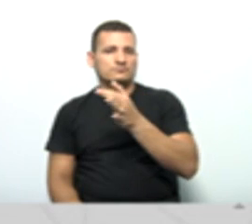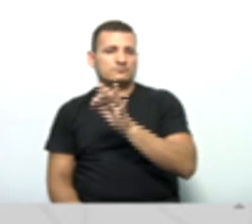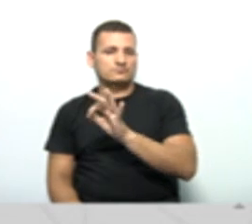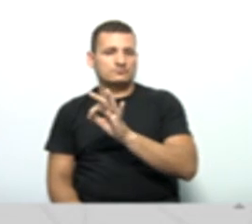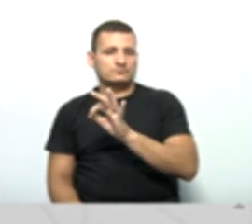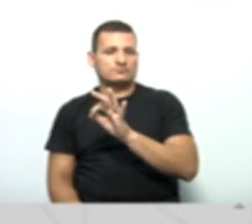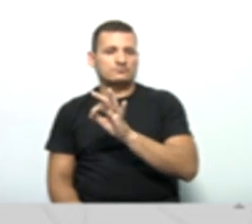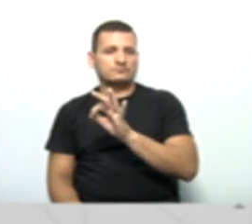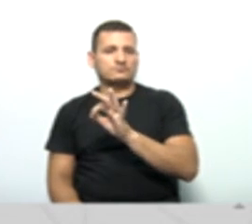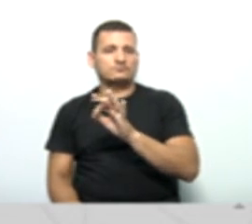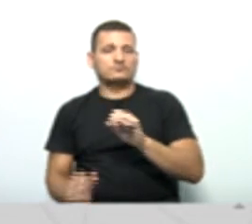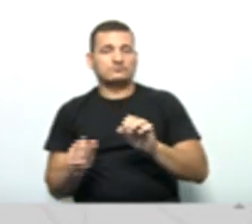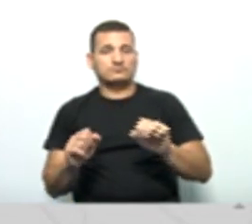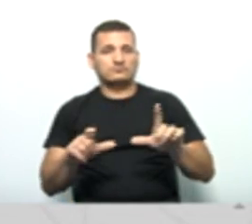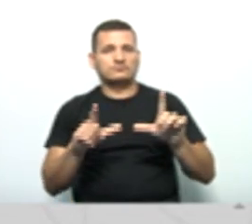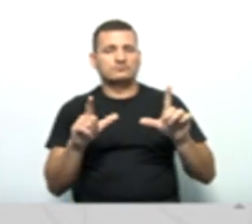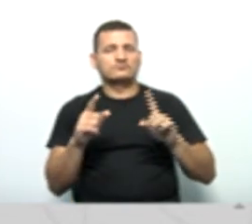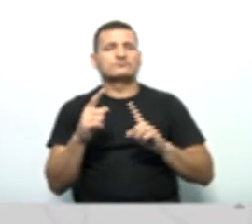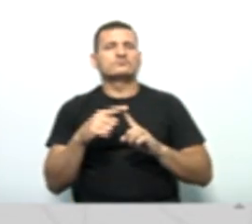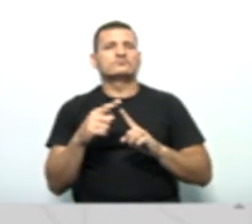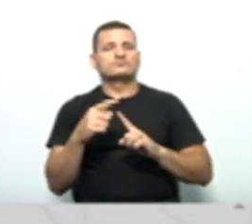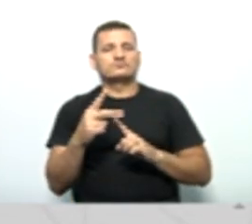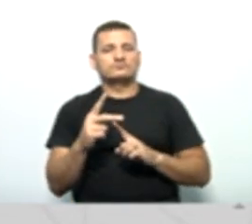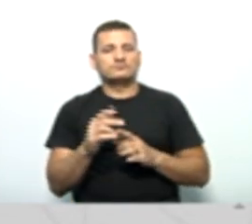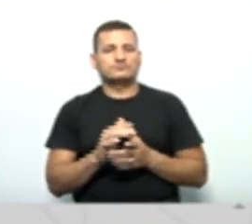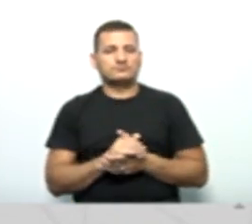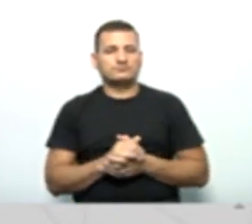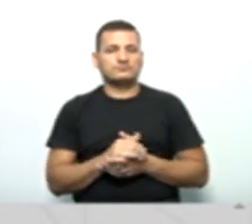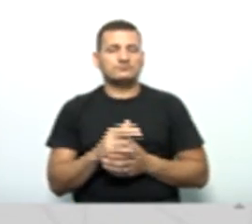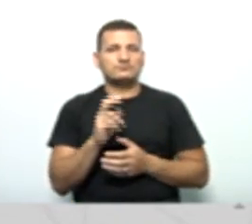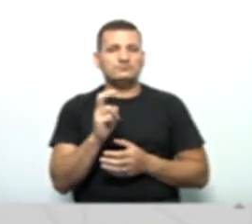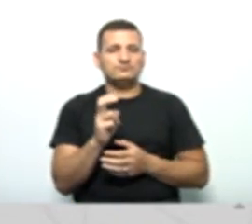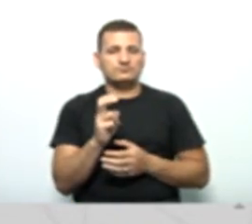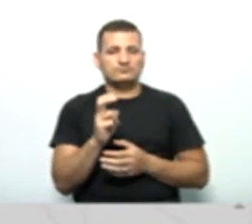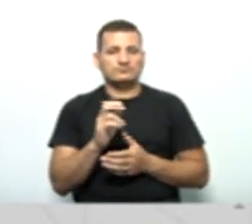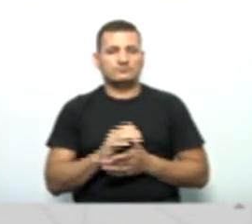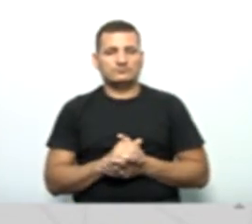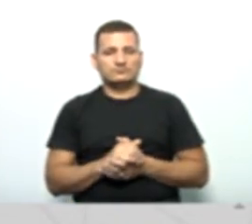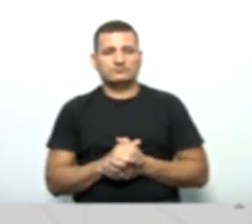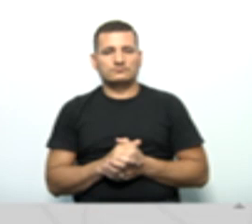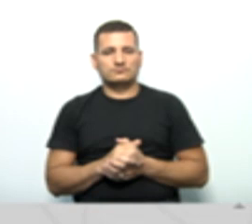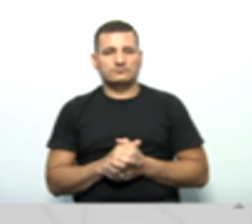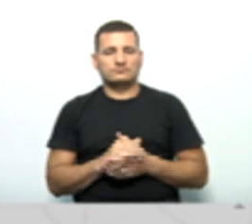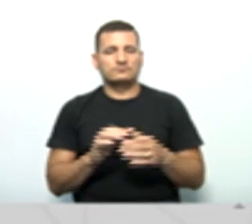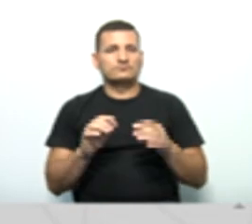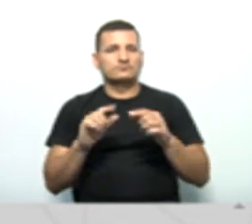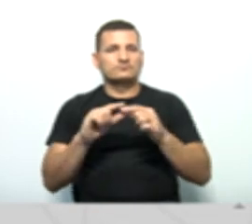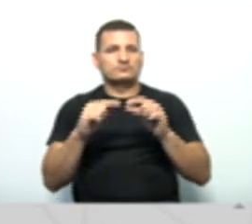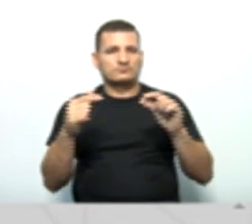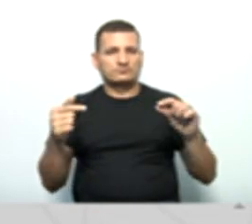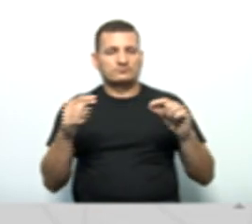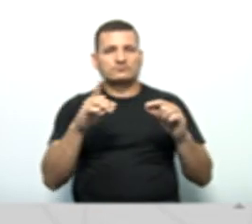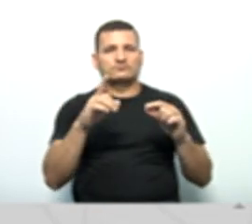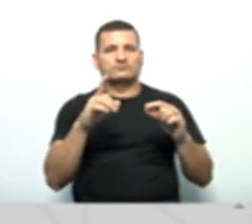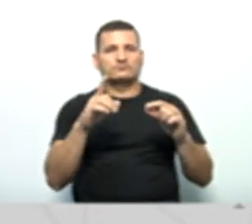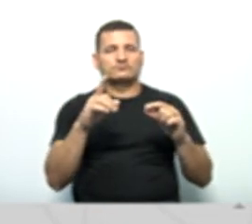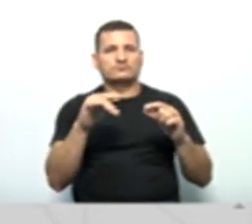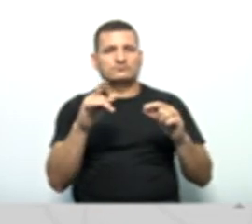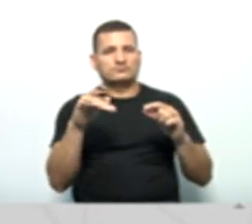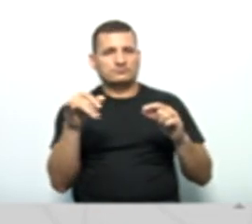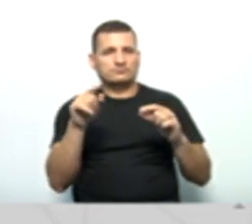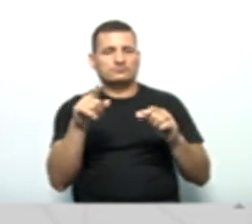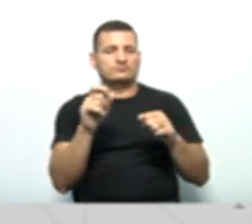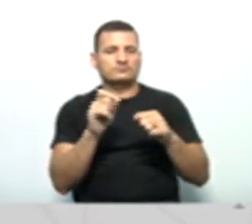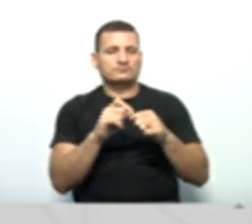variável e imprime o tipo dessa variável. E a 5, com base nos fundamentos da estrutura de dados, você deve construir um script do tipo